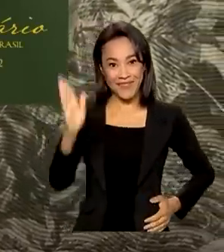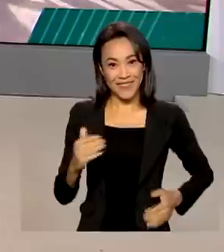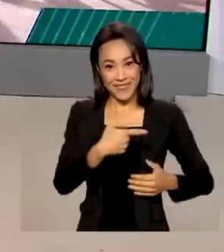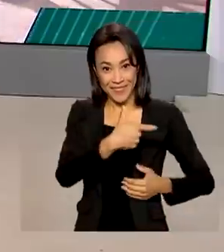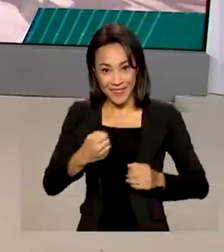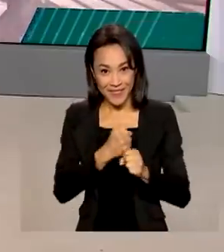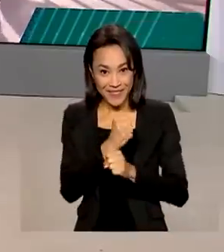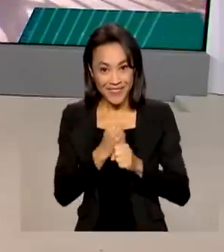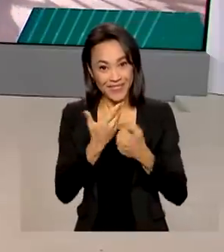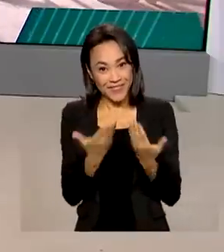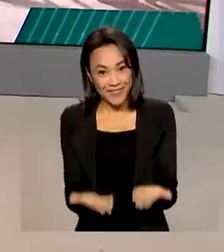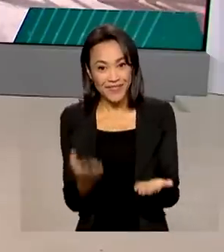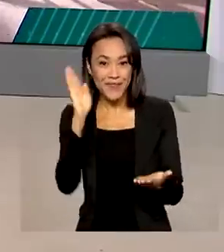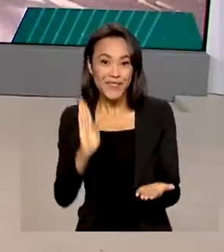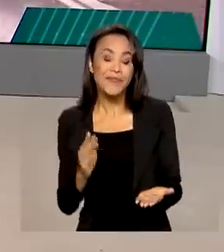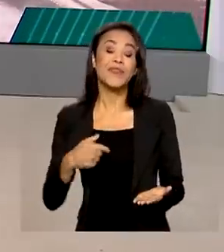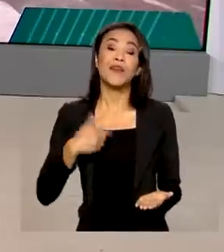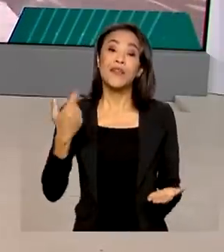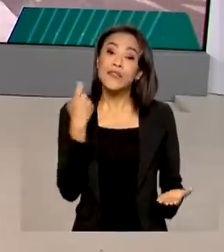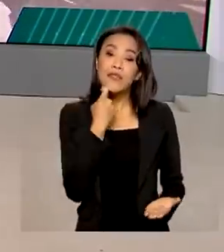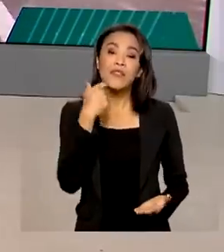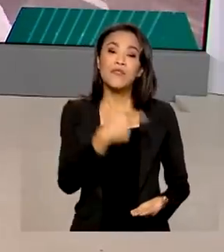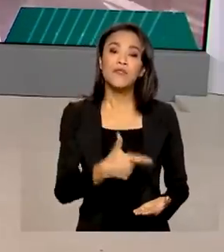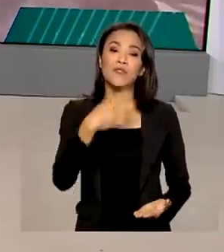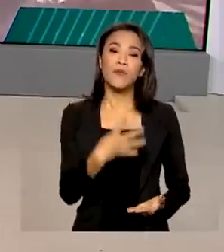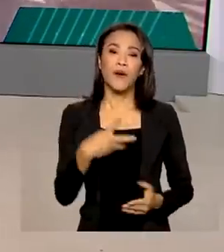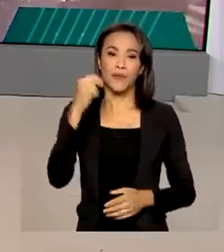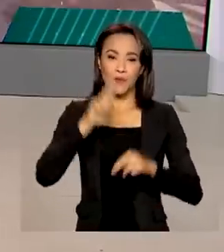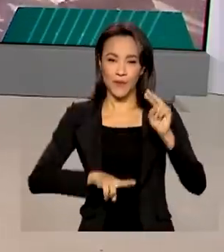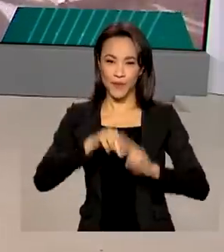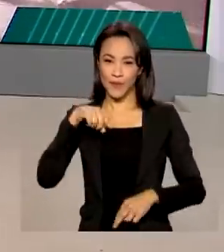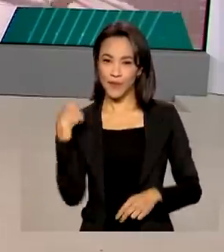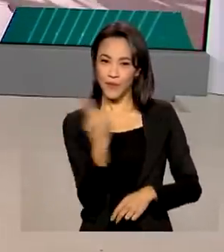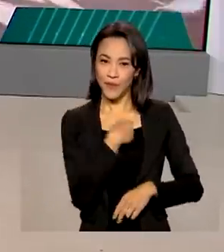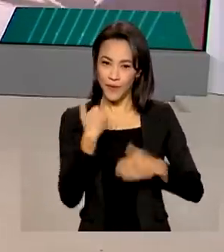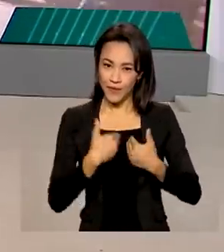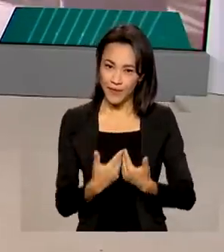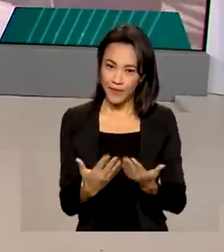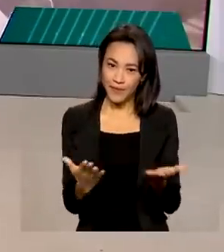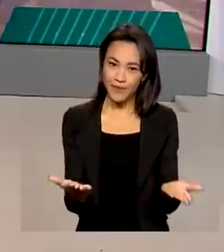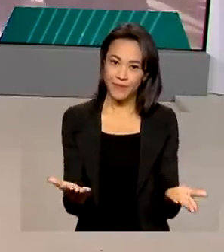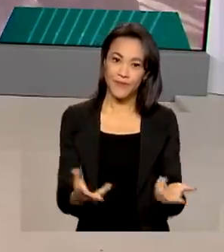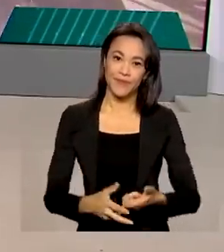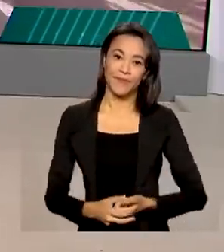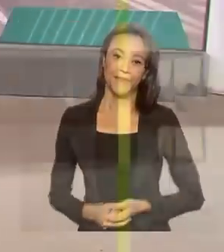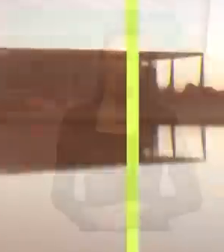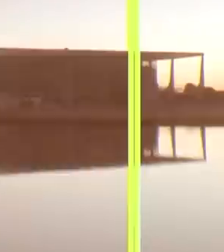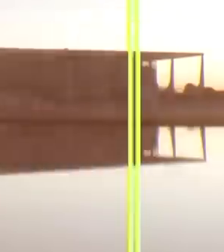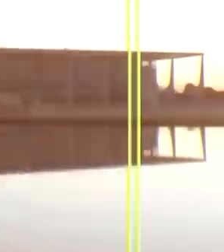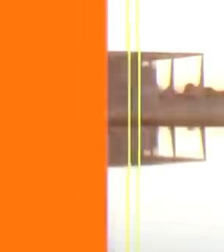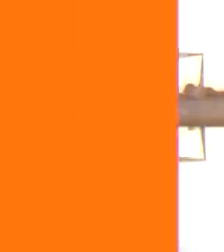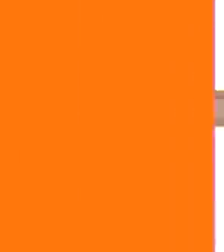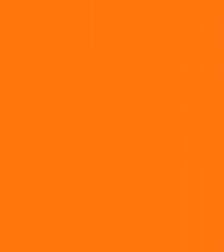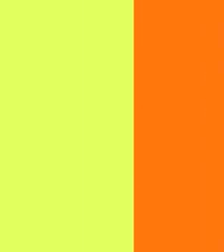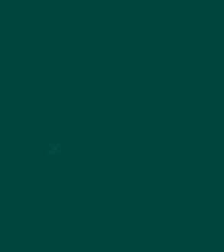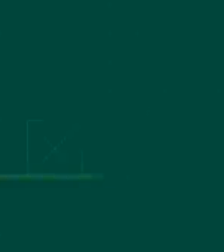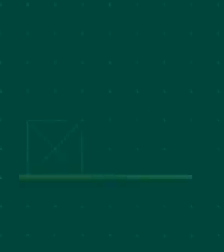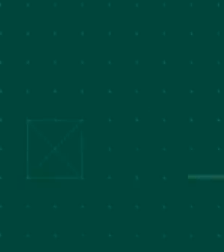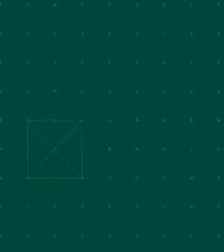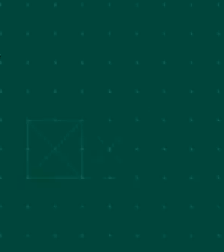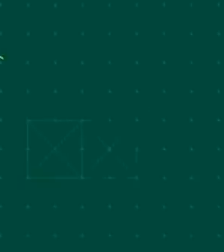Brasil. Sexta-feira, 24 de junho, o Brasil em Dia já está no ar.